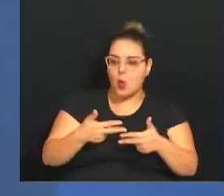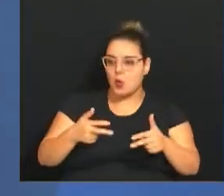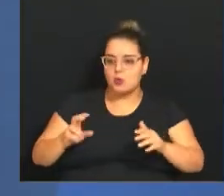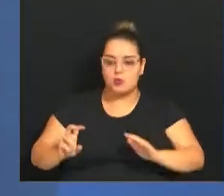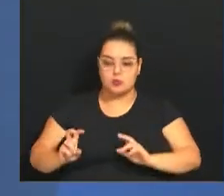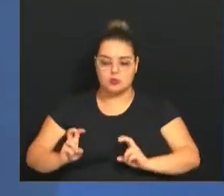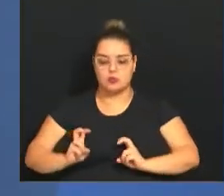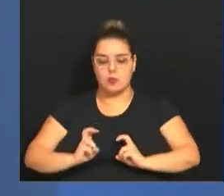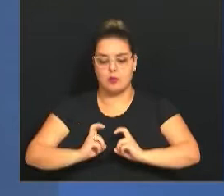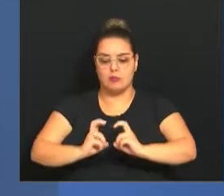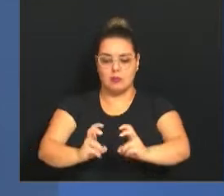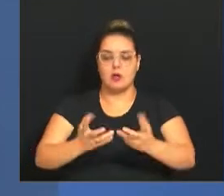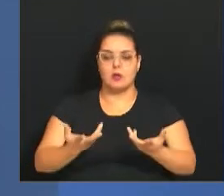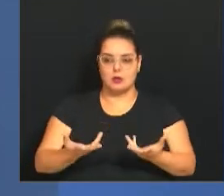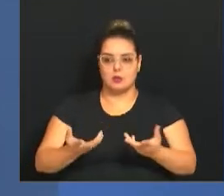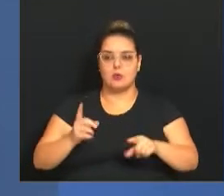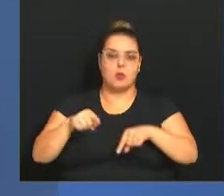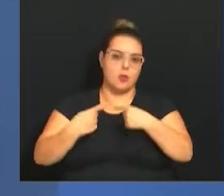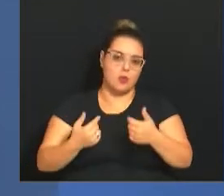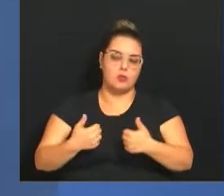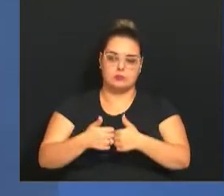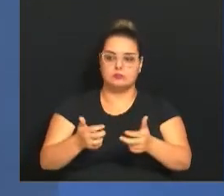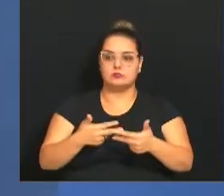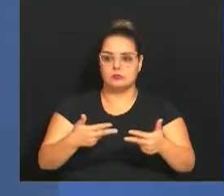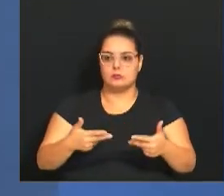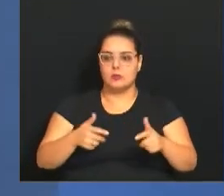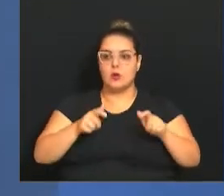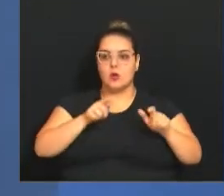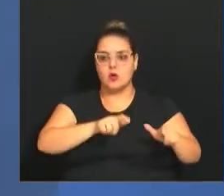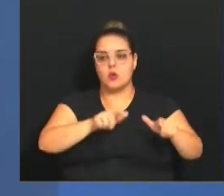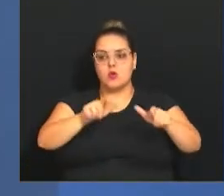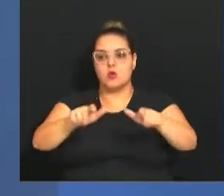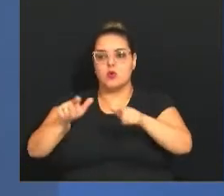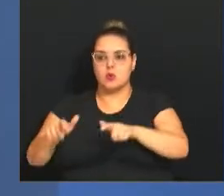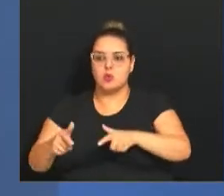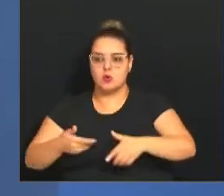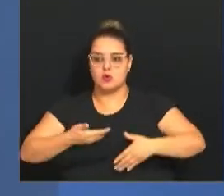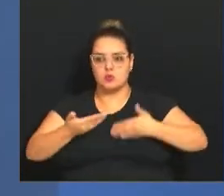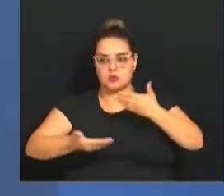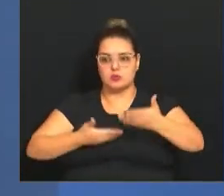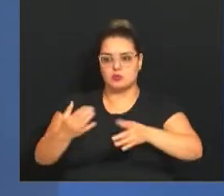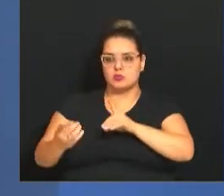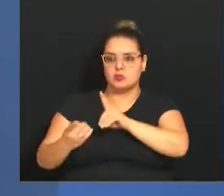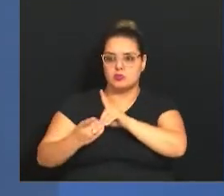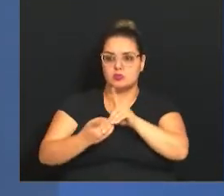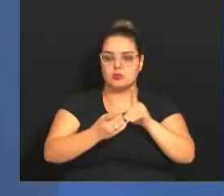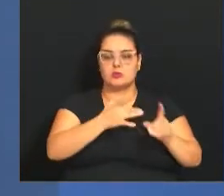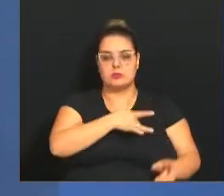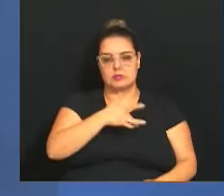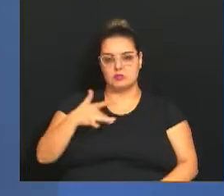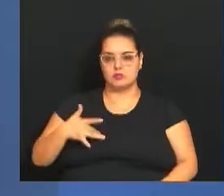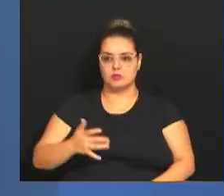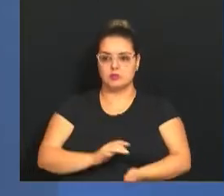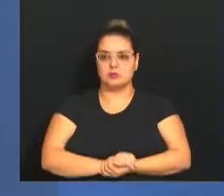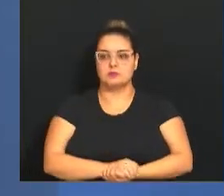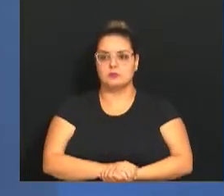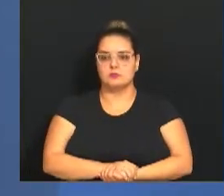outro modelo, e também nos locais destinados à prestação de serviços de saúde.